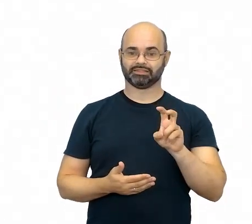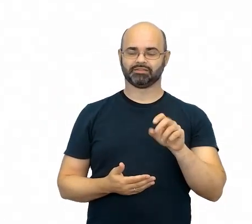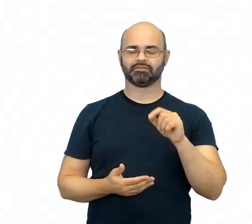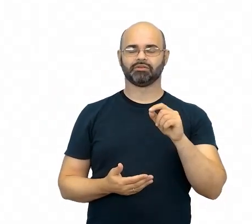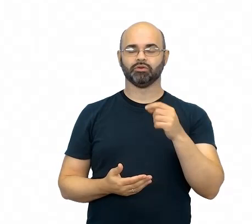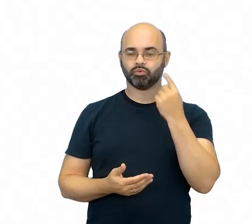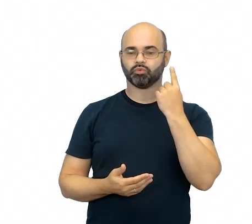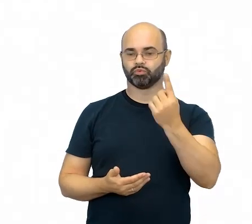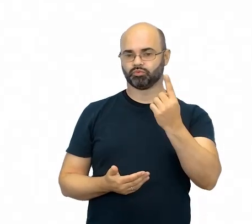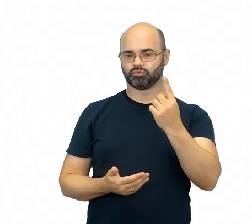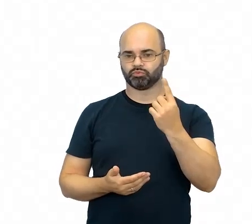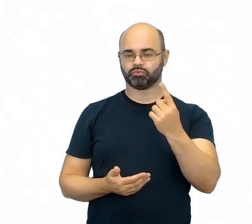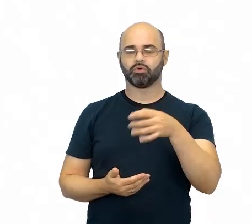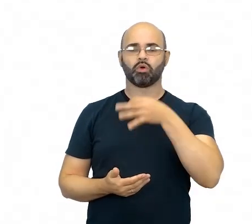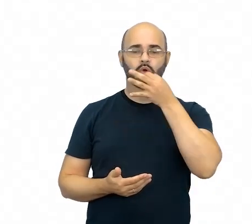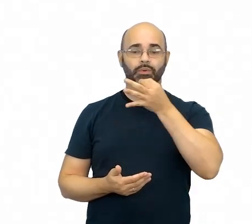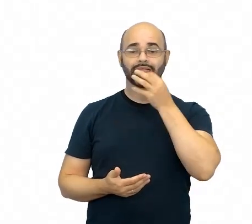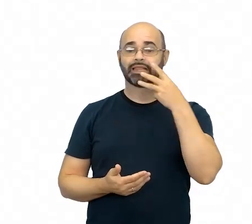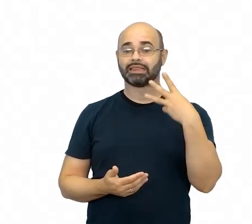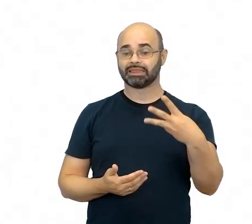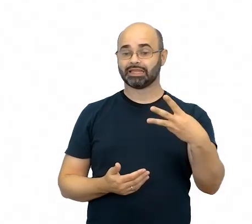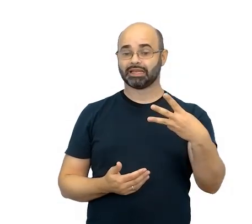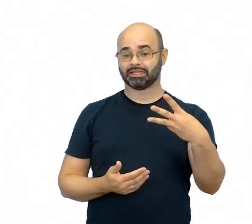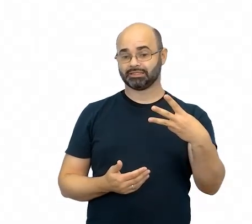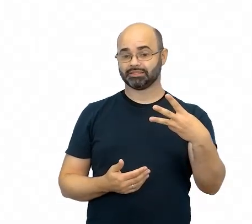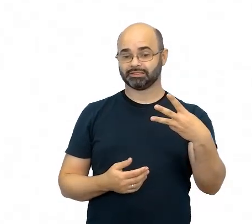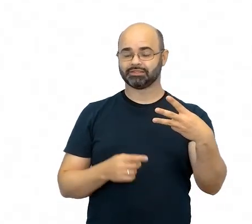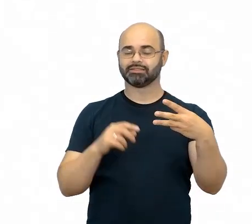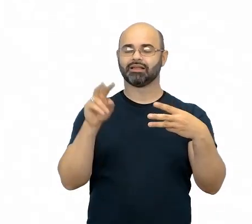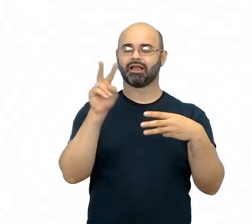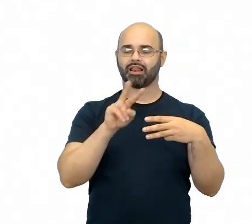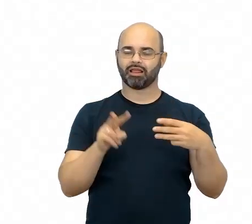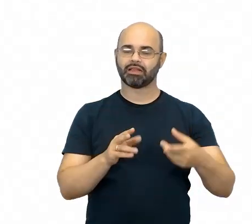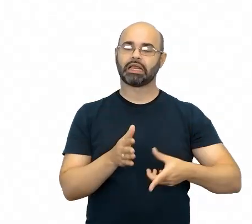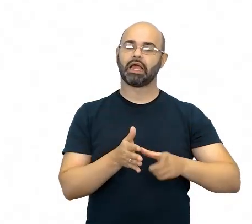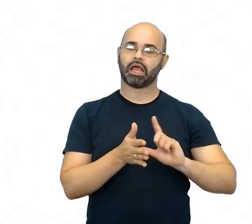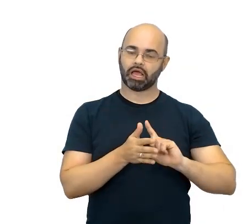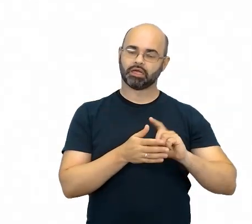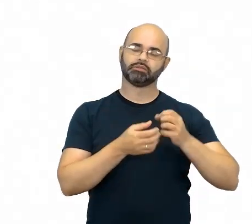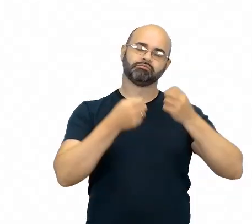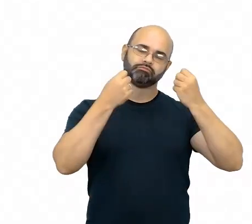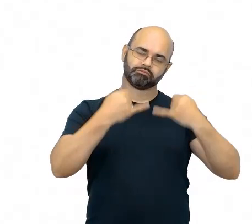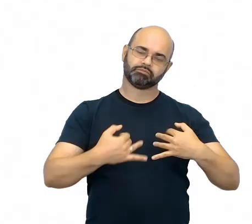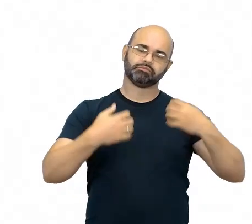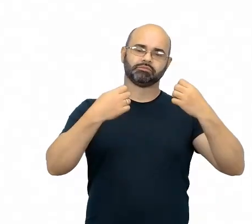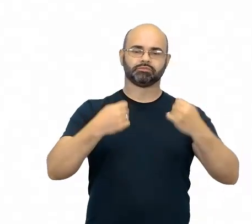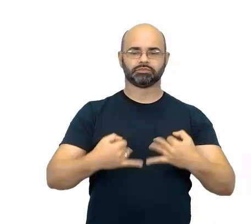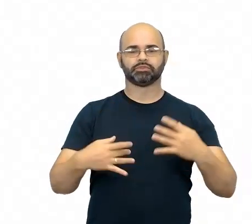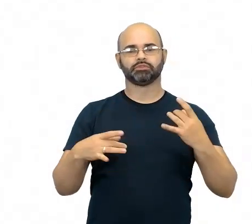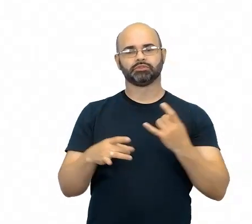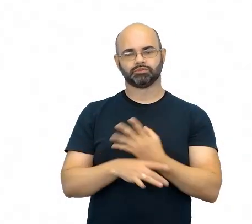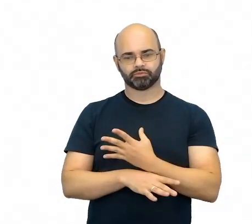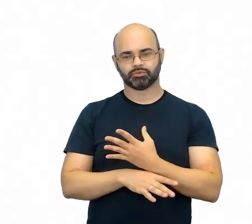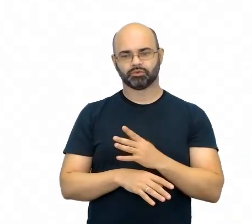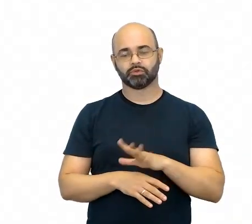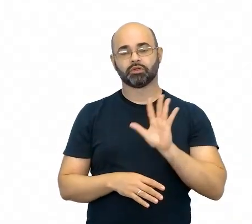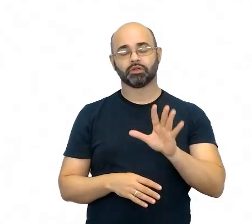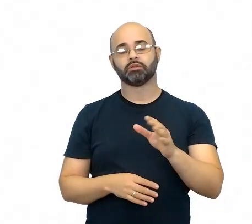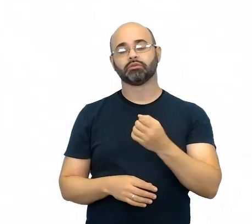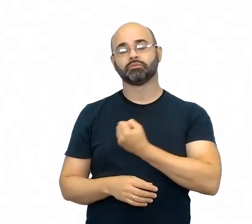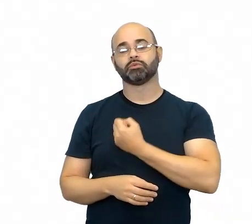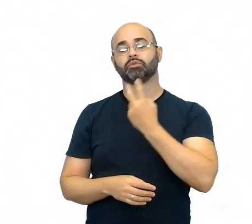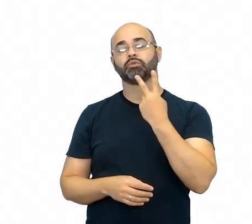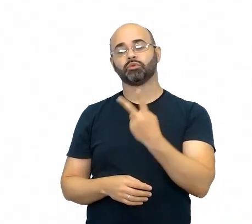a notícia lida e explorada anteriormente. Na 2, comparar os